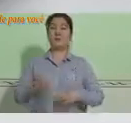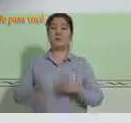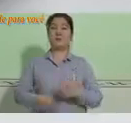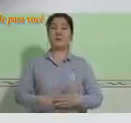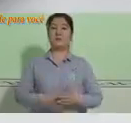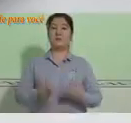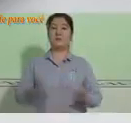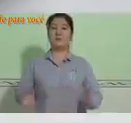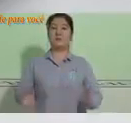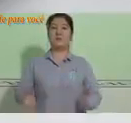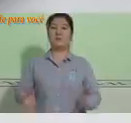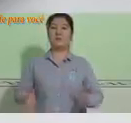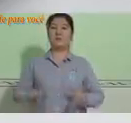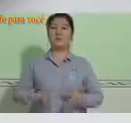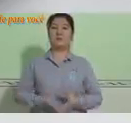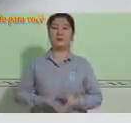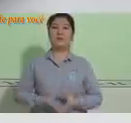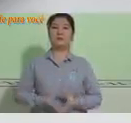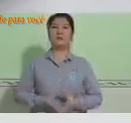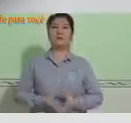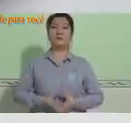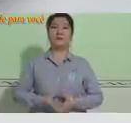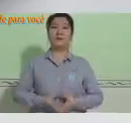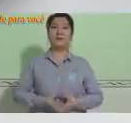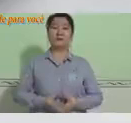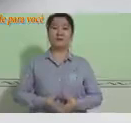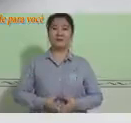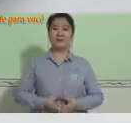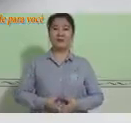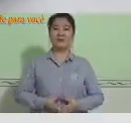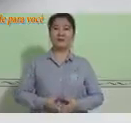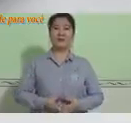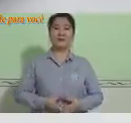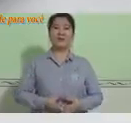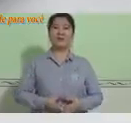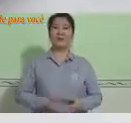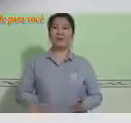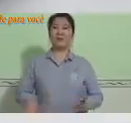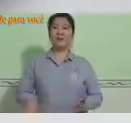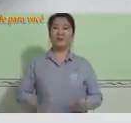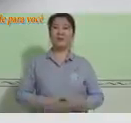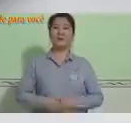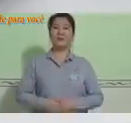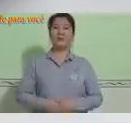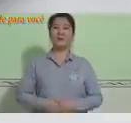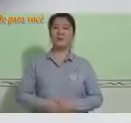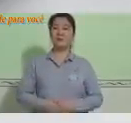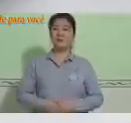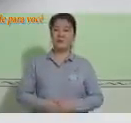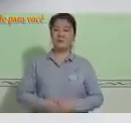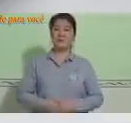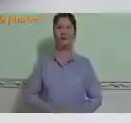Além disso, é primordial ter relações durante o período fértil da mulher para que seja possível a fertilização do óvulo